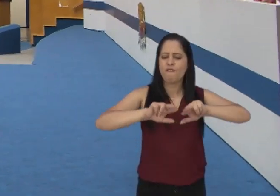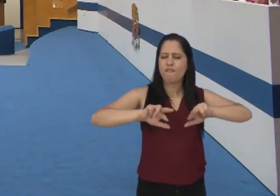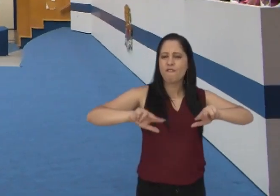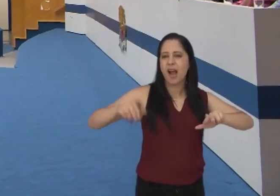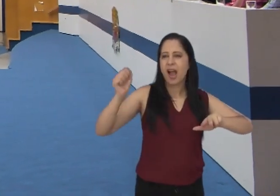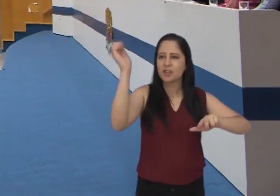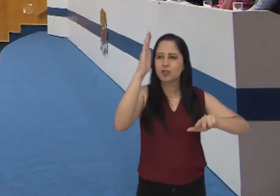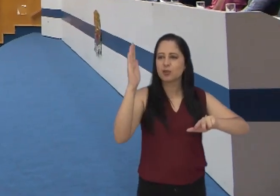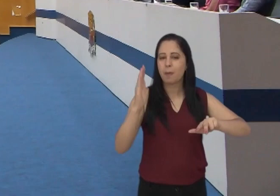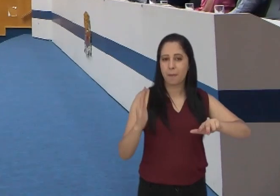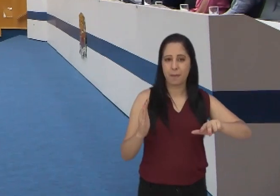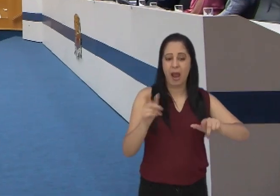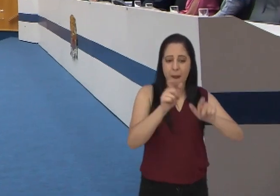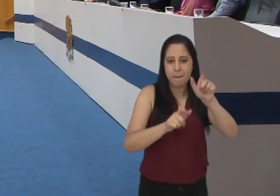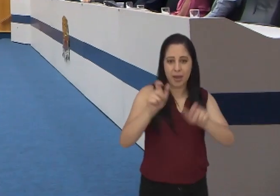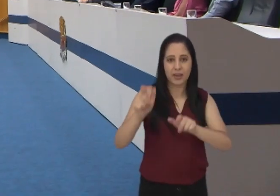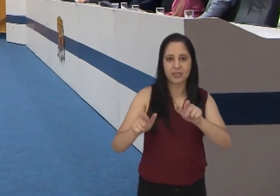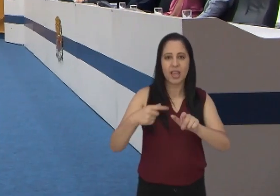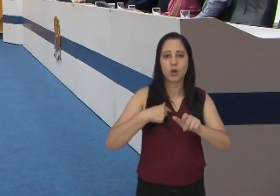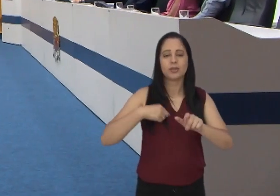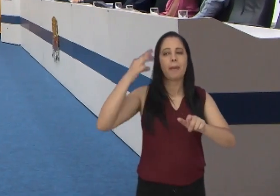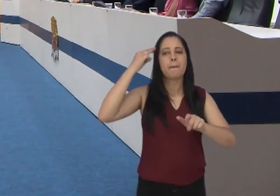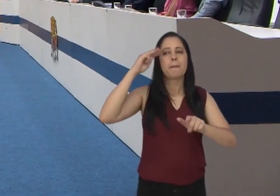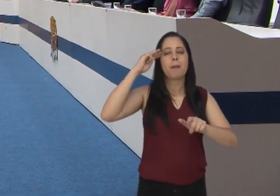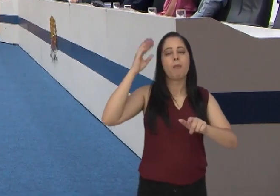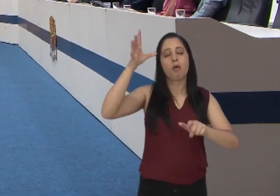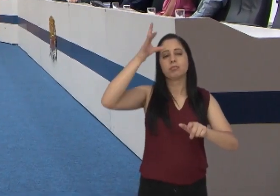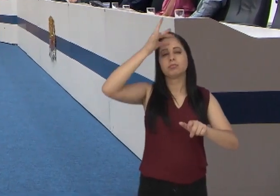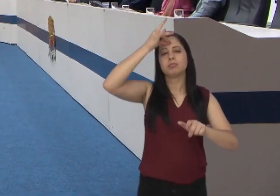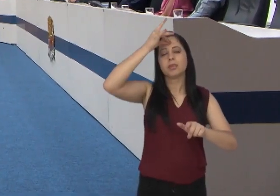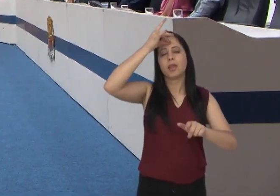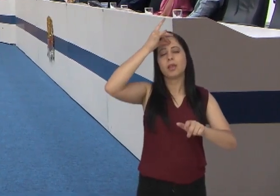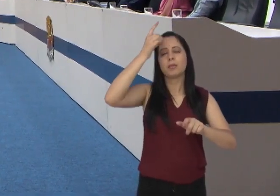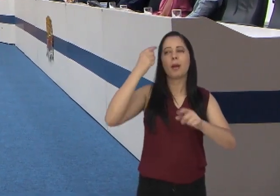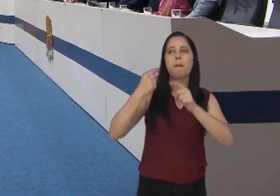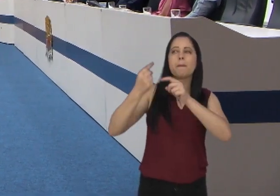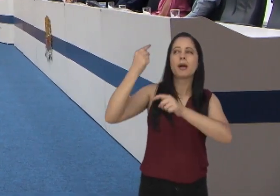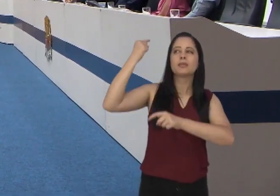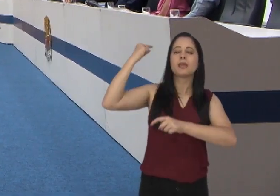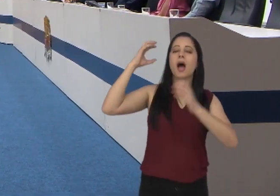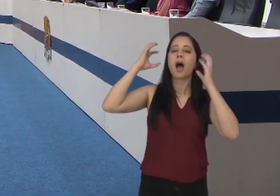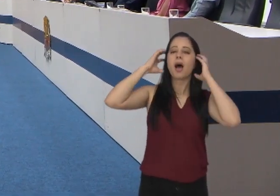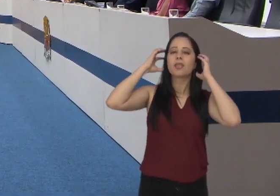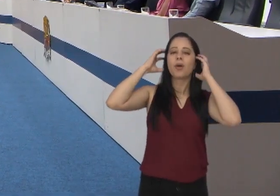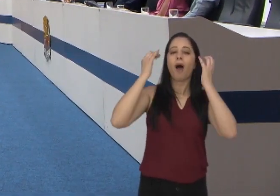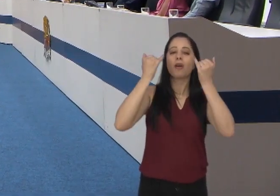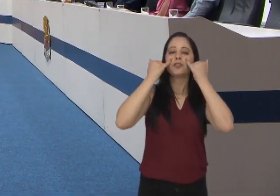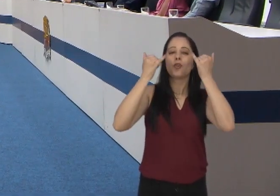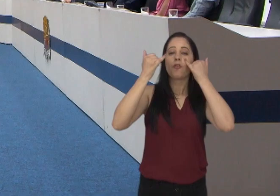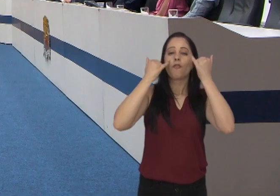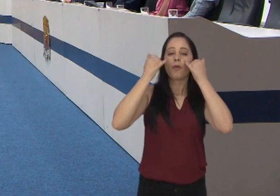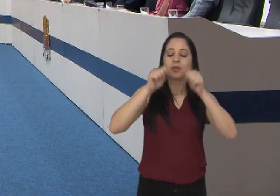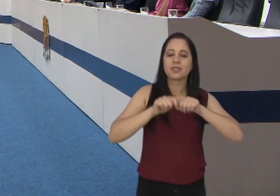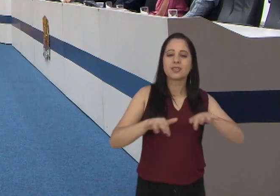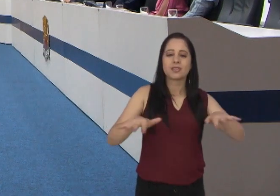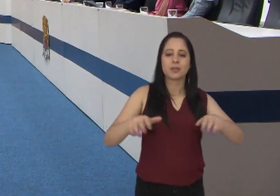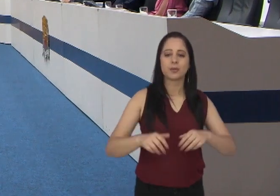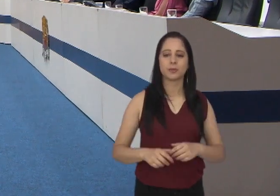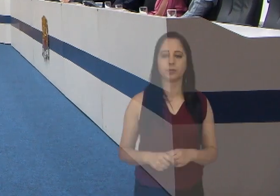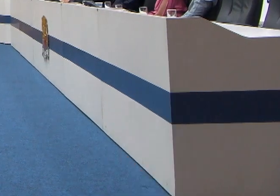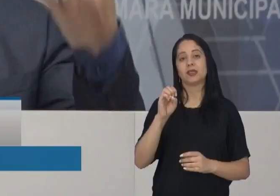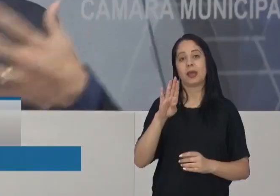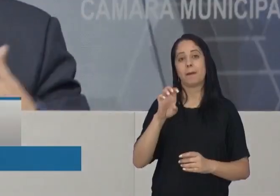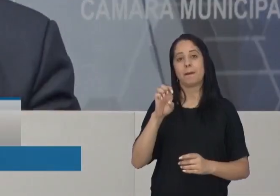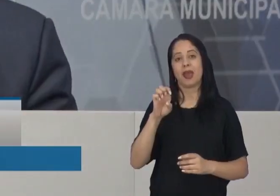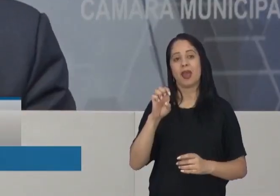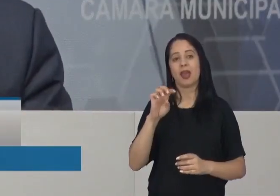da homenagem, e como lembrou Robertinho, muitos brasileiros têm uma memória afetiva relacionada ao rádio, que além de